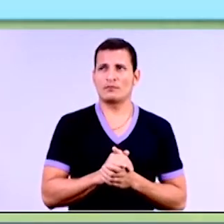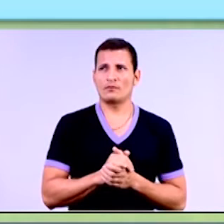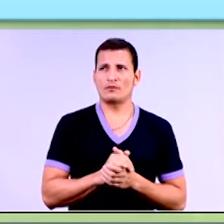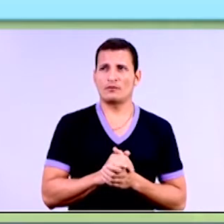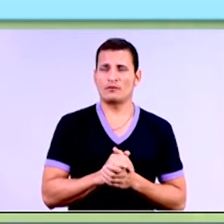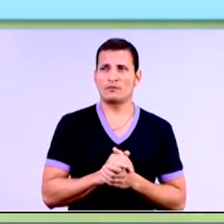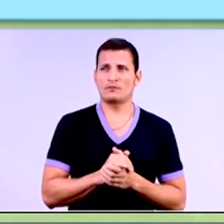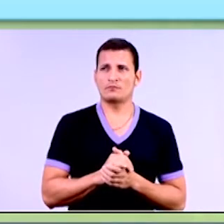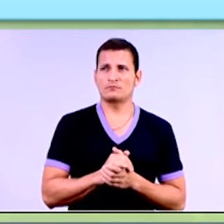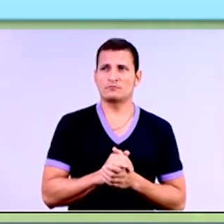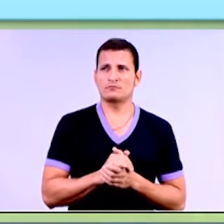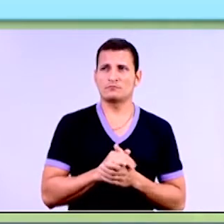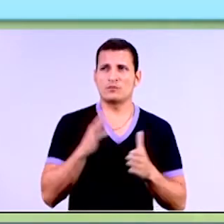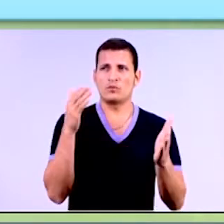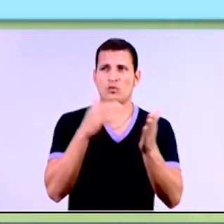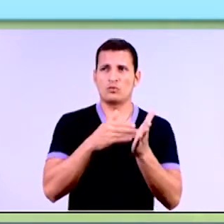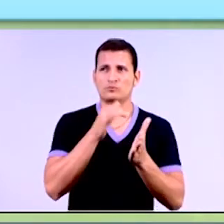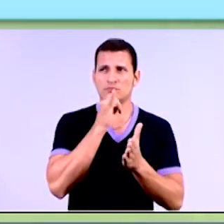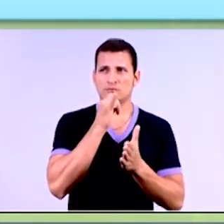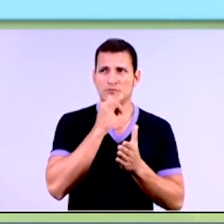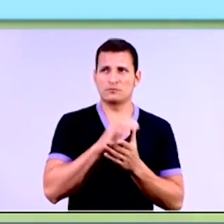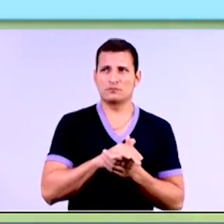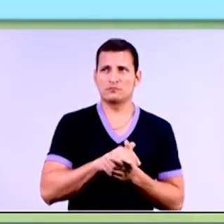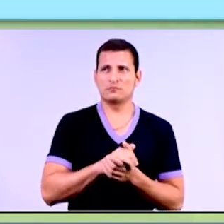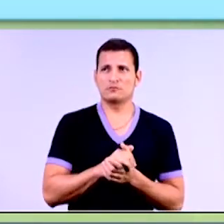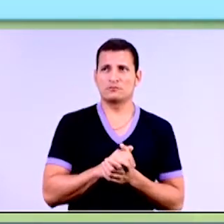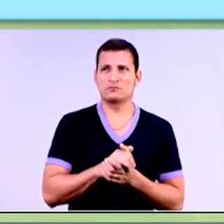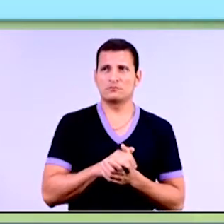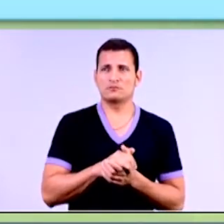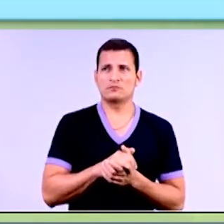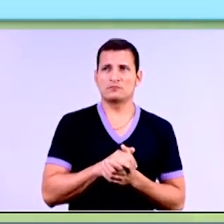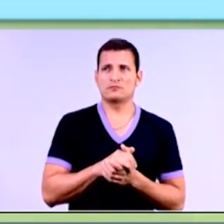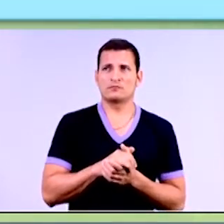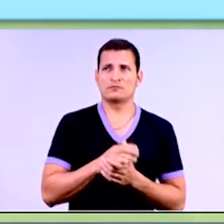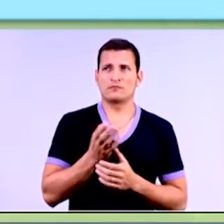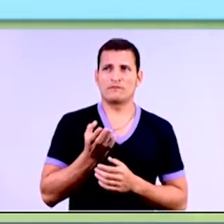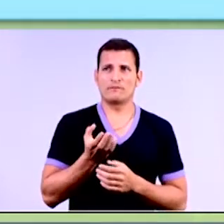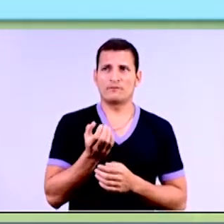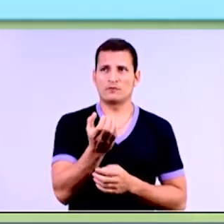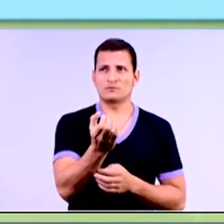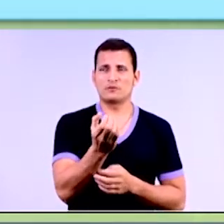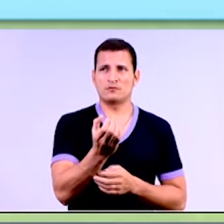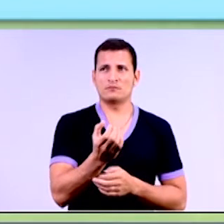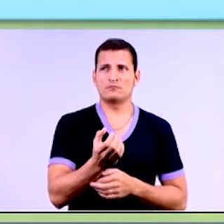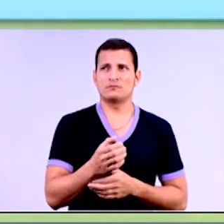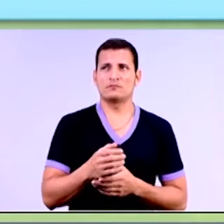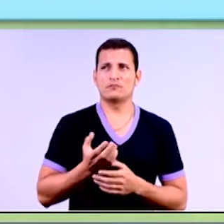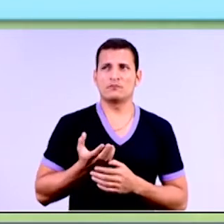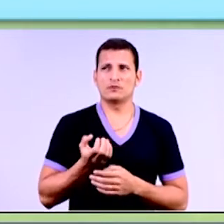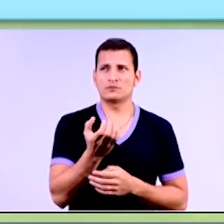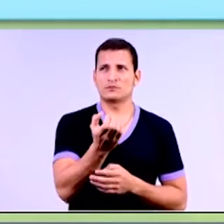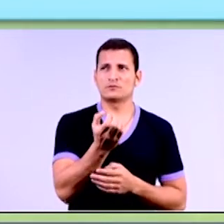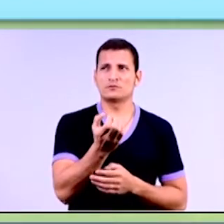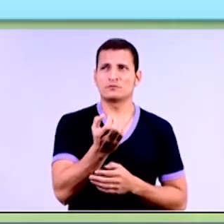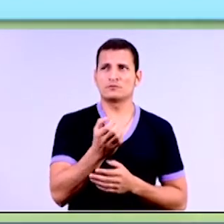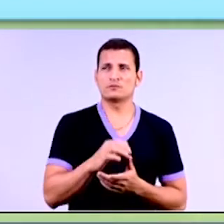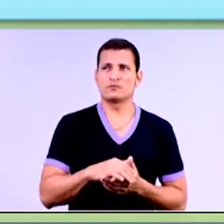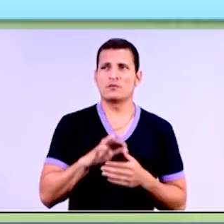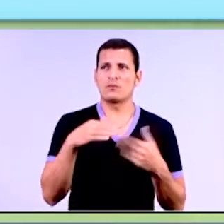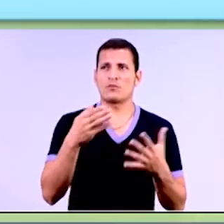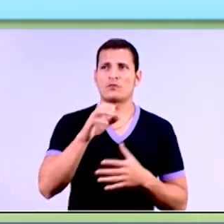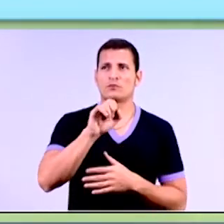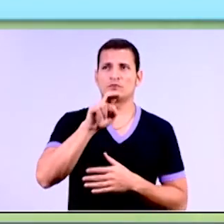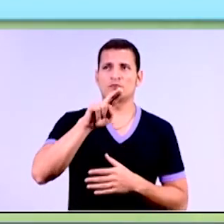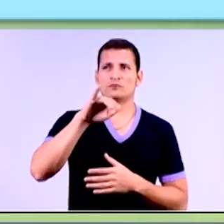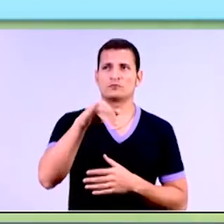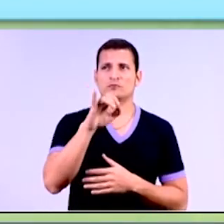Ok, o nosso último exemplo, travel a lot. Viajar muito. Qual o sujeito? The bus. Então, se o sujeito